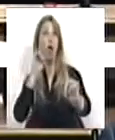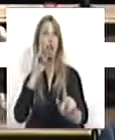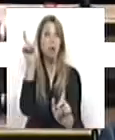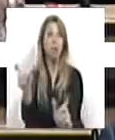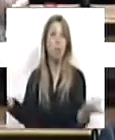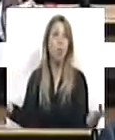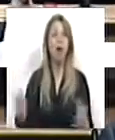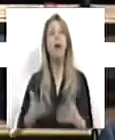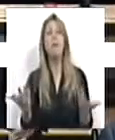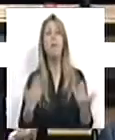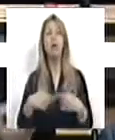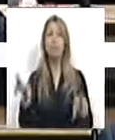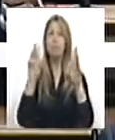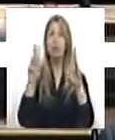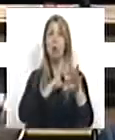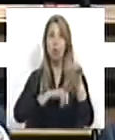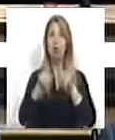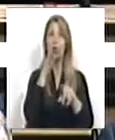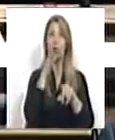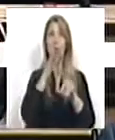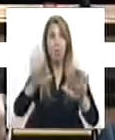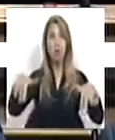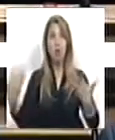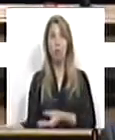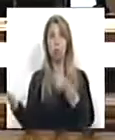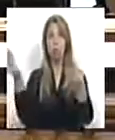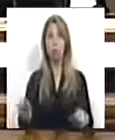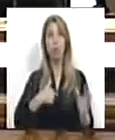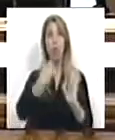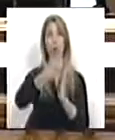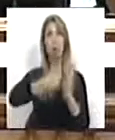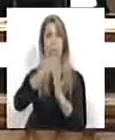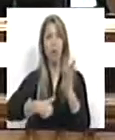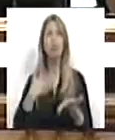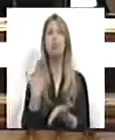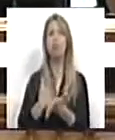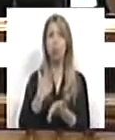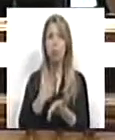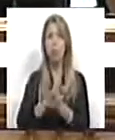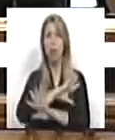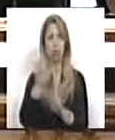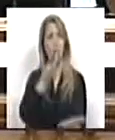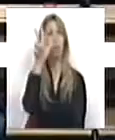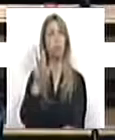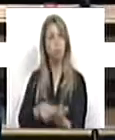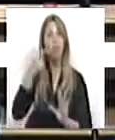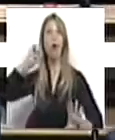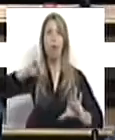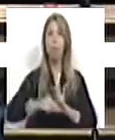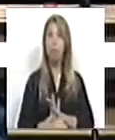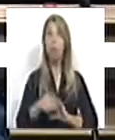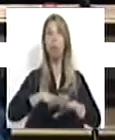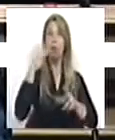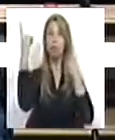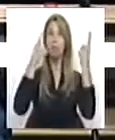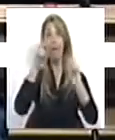que o Sr. Deputado pudesse aqui apresentar esse documento estudado, validado, aprofundado, fruto da reflexão